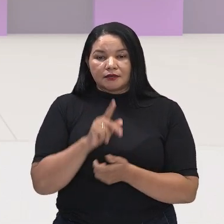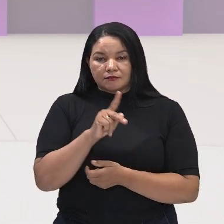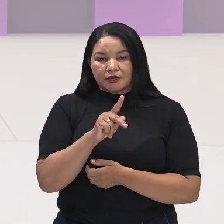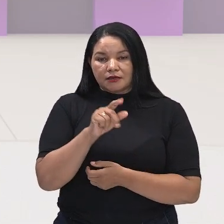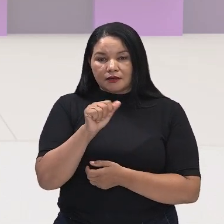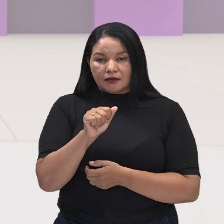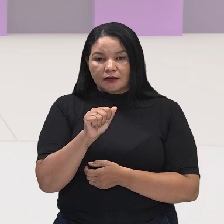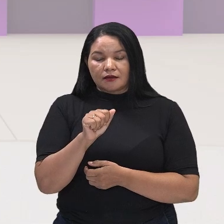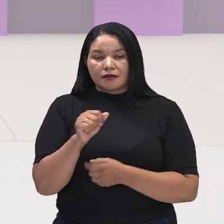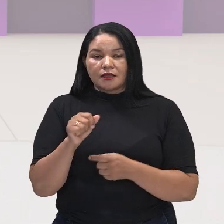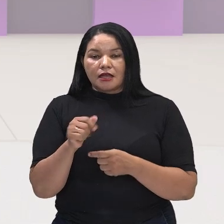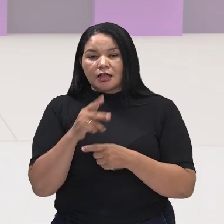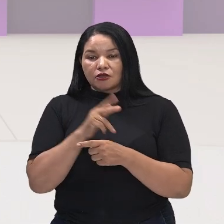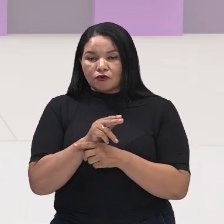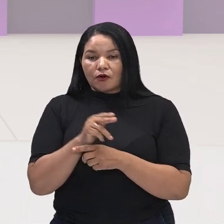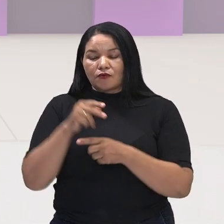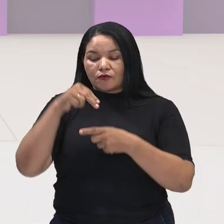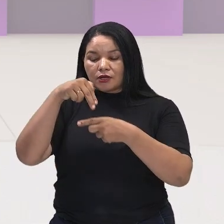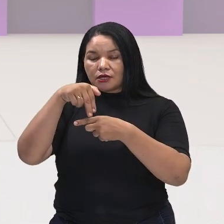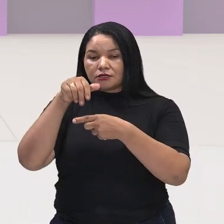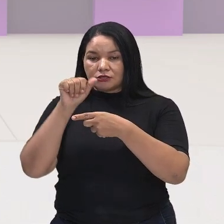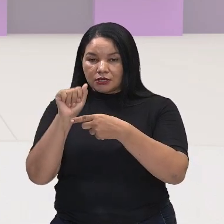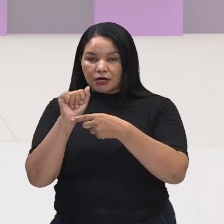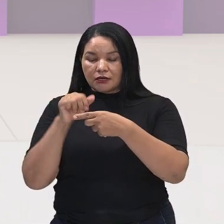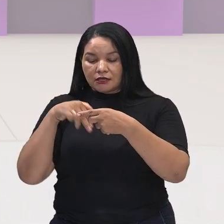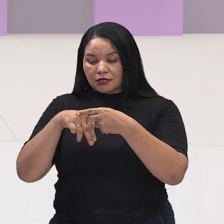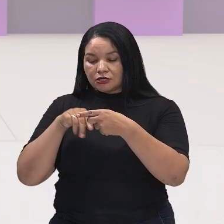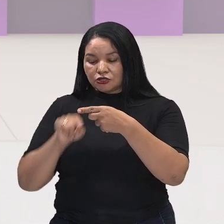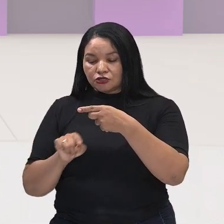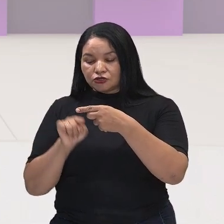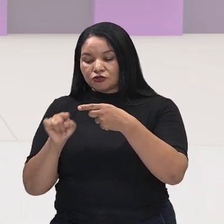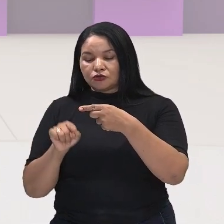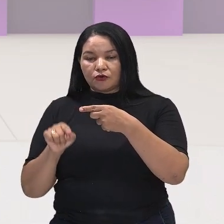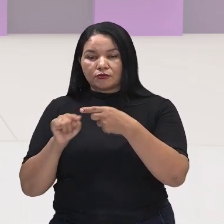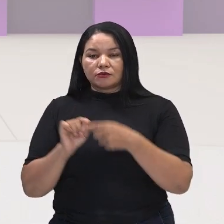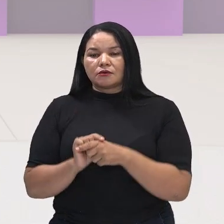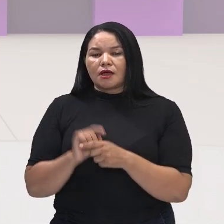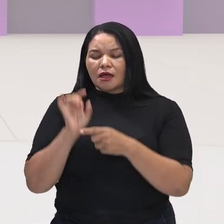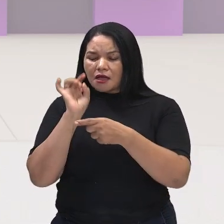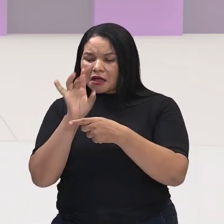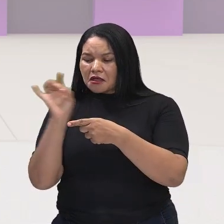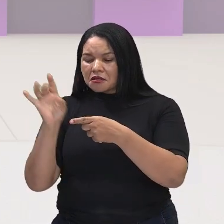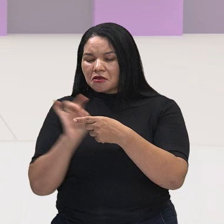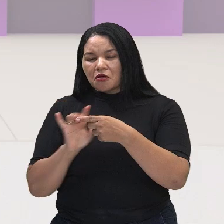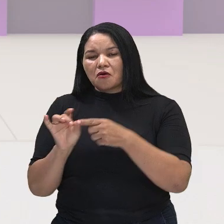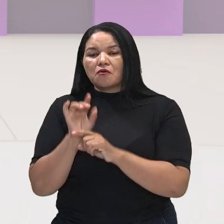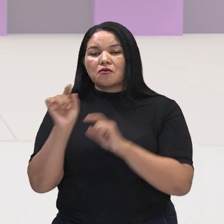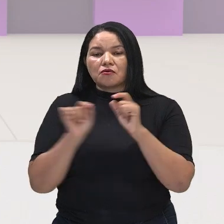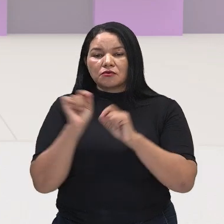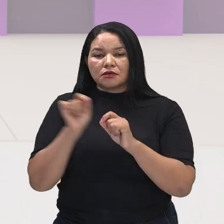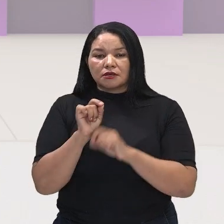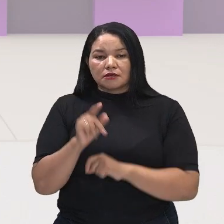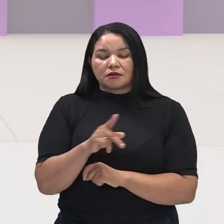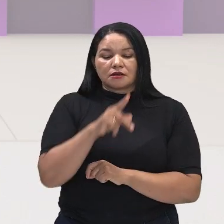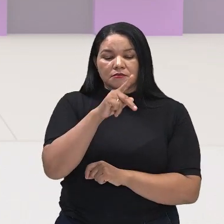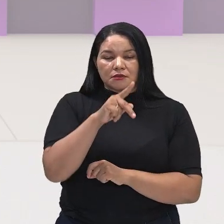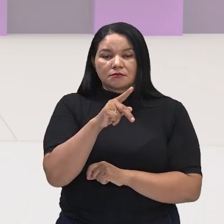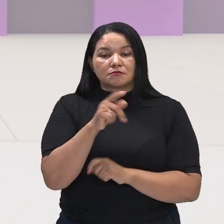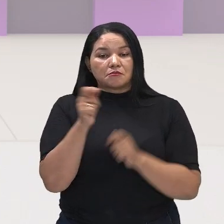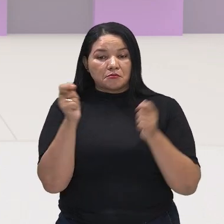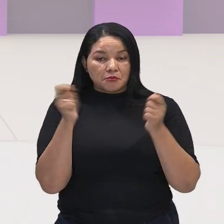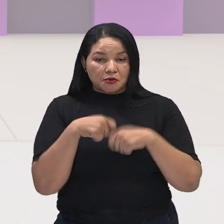N de A sobre N de ômega. O que é cada um desse elemento? O P de A é a probabilidade